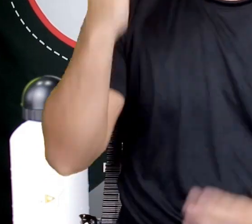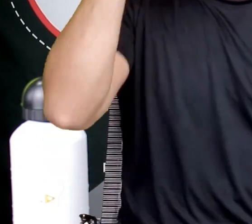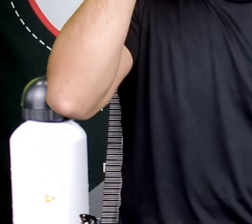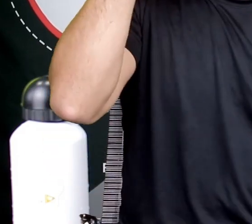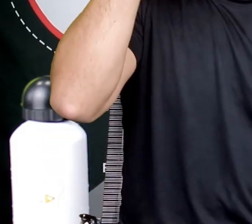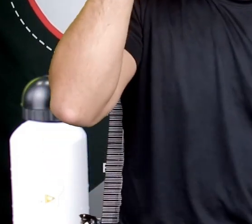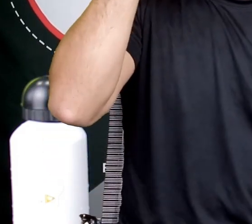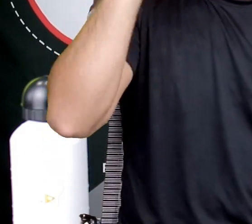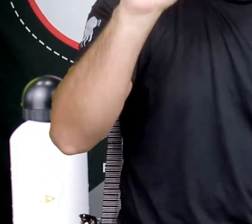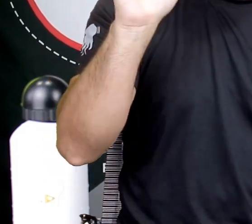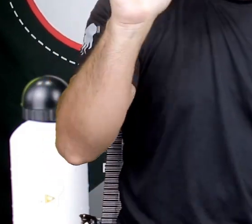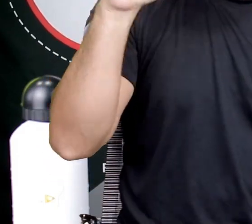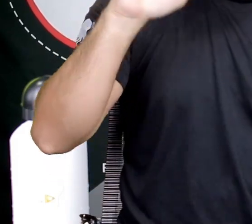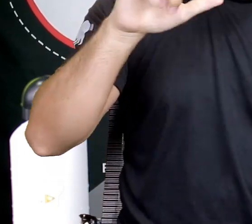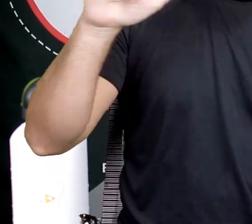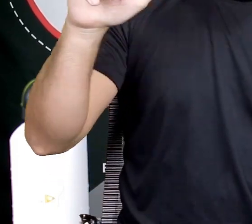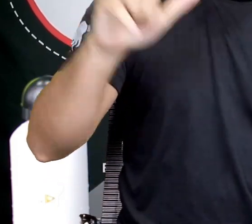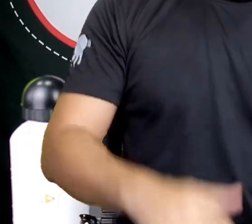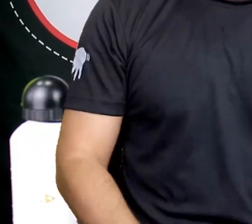nosso intérprete.